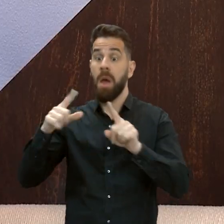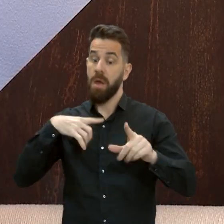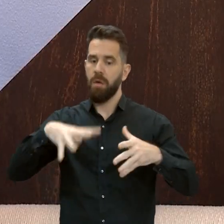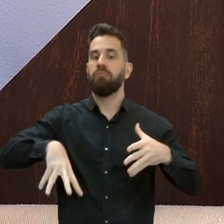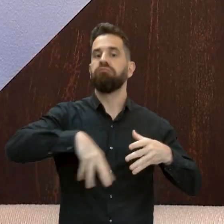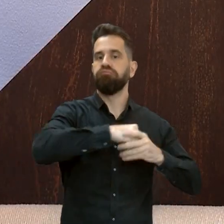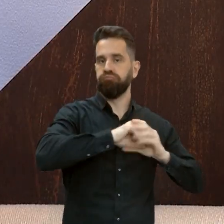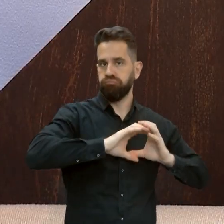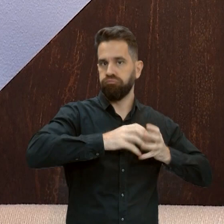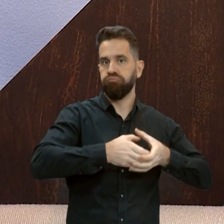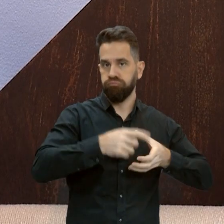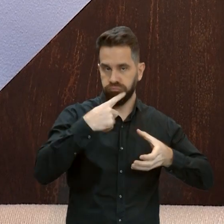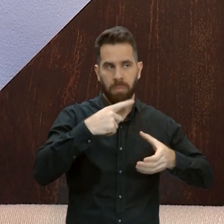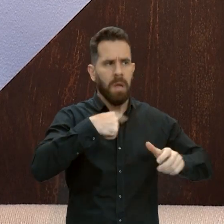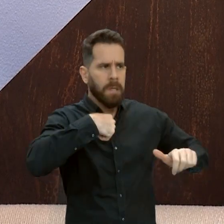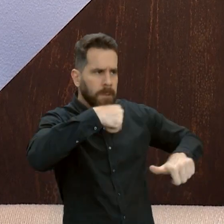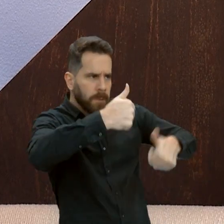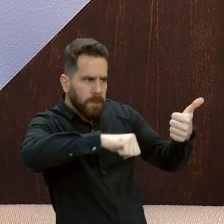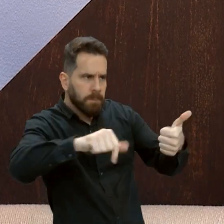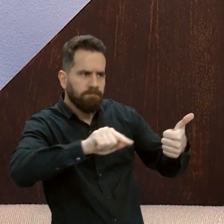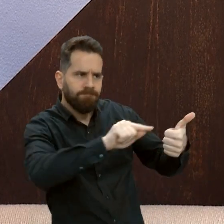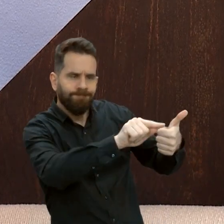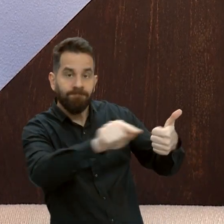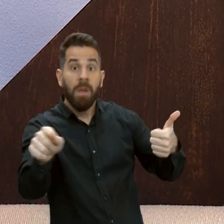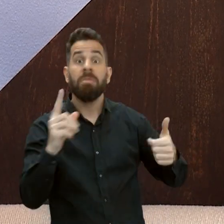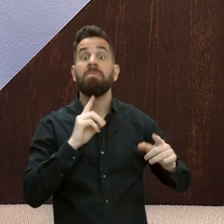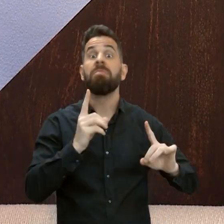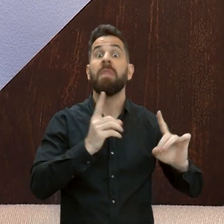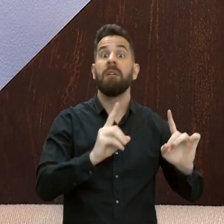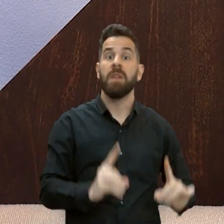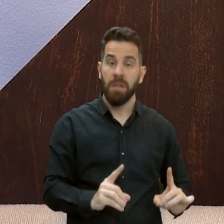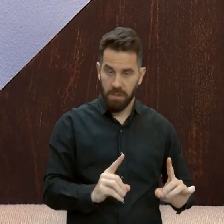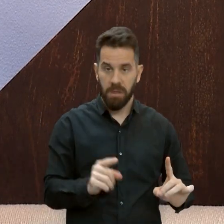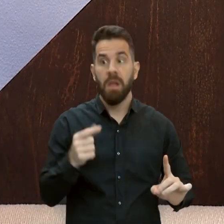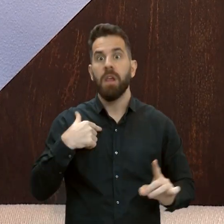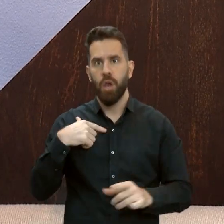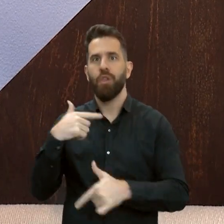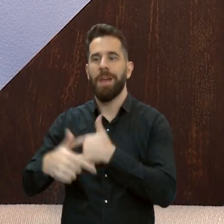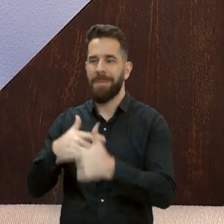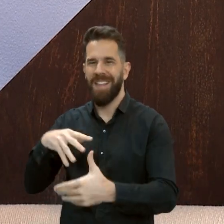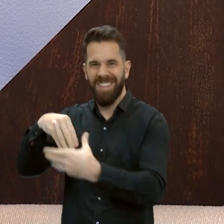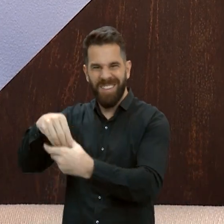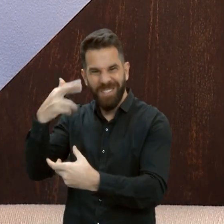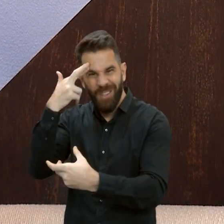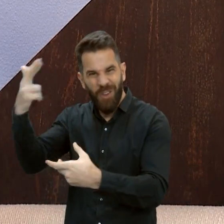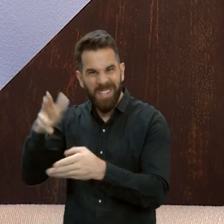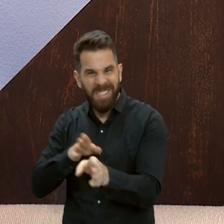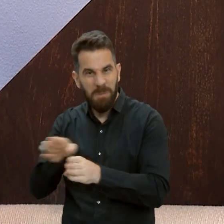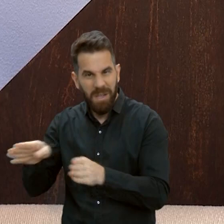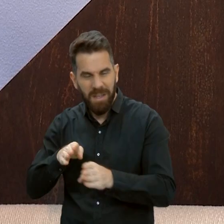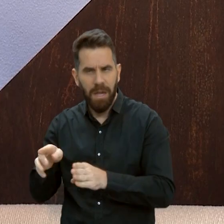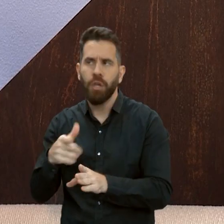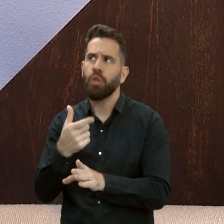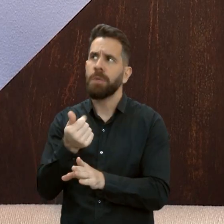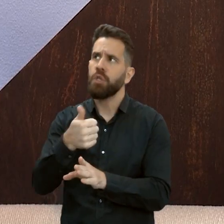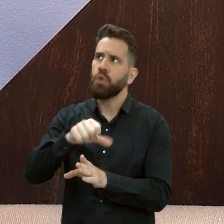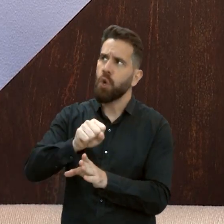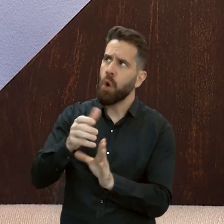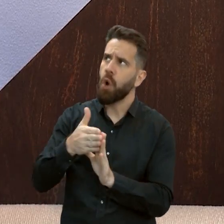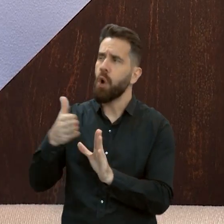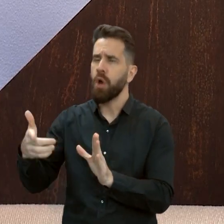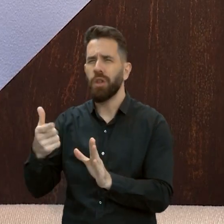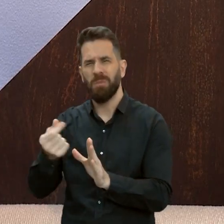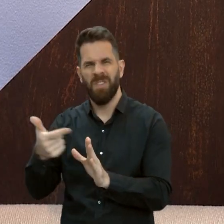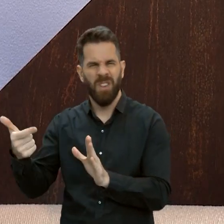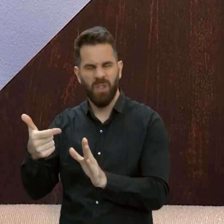Deficiência. Eu atuei na diretoria de 2018 até 2022 e integro a comissão desde o ano de